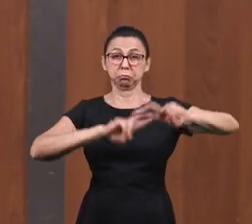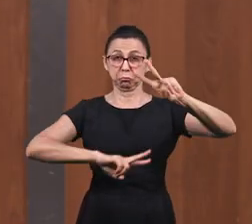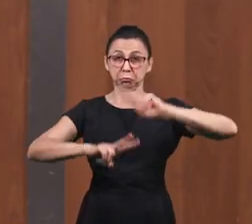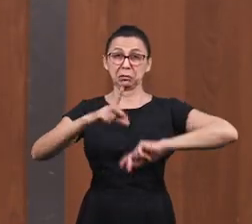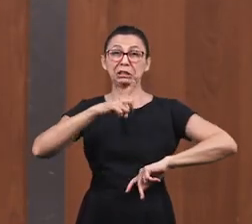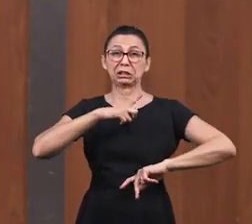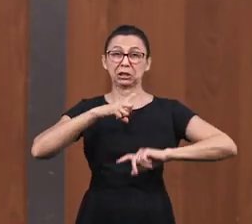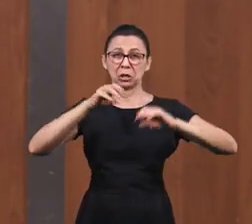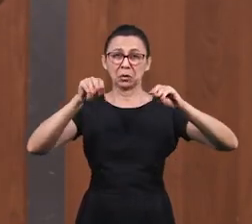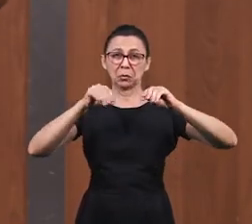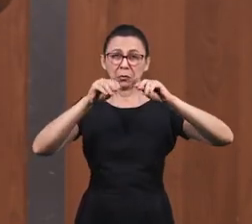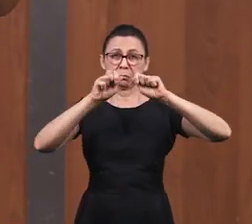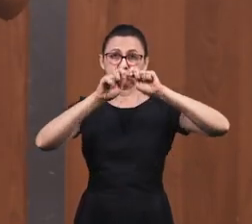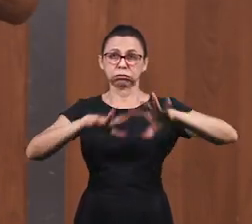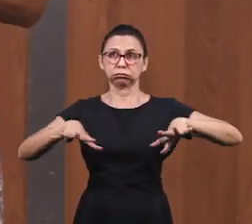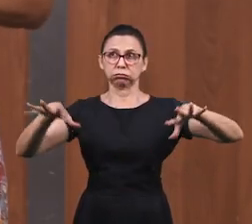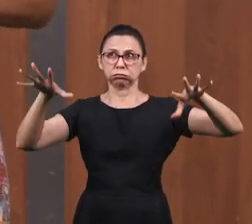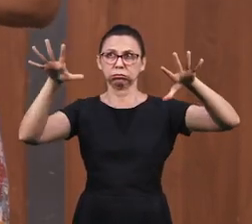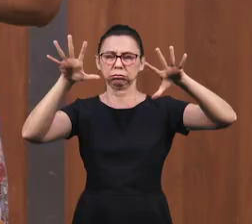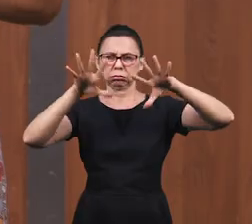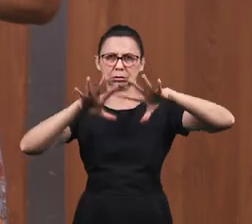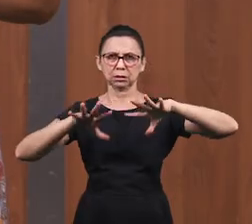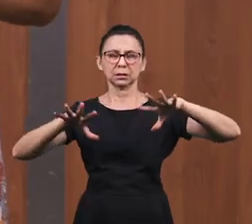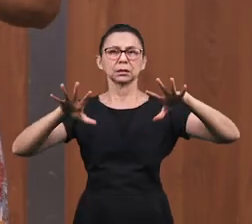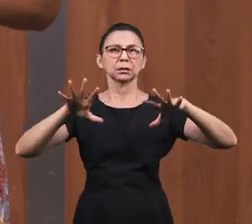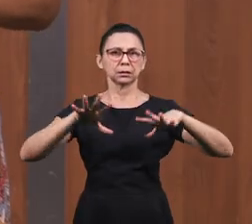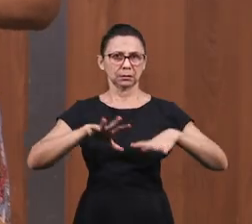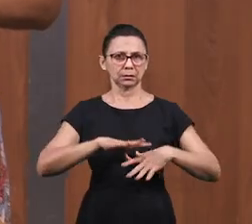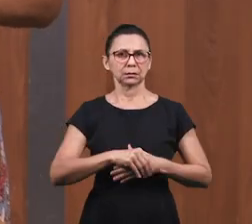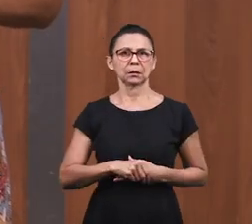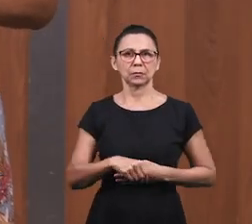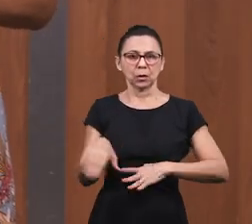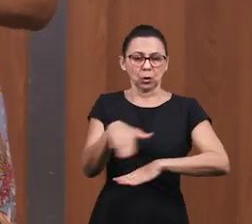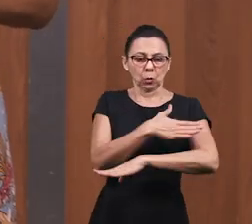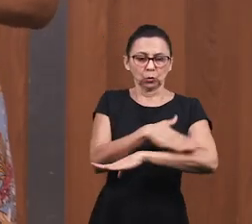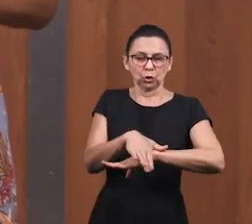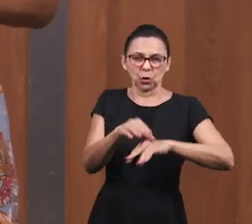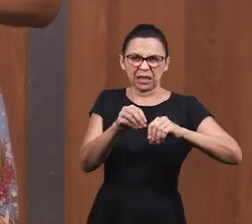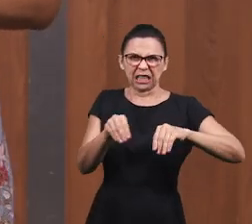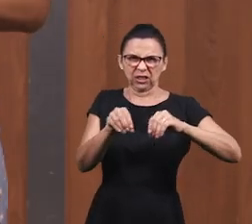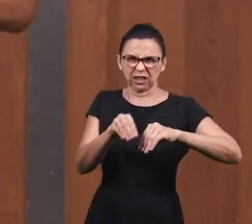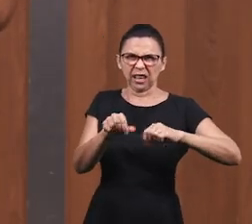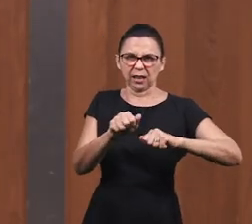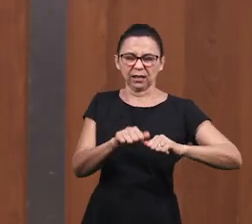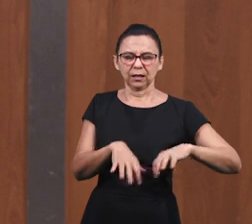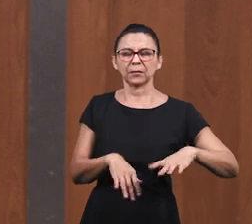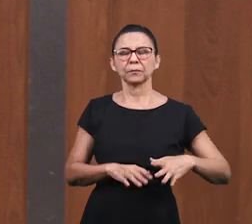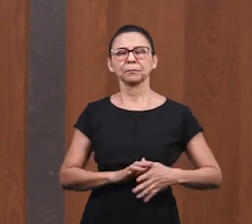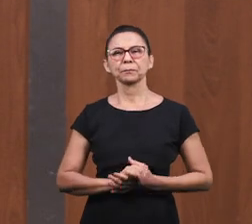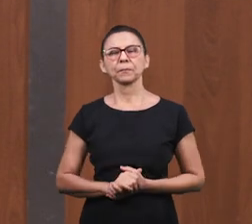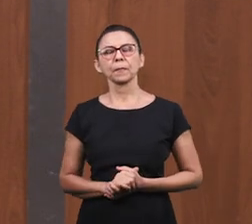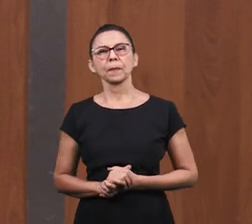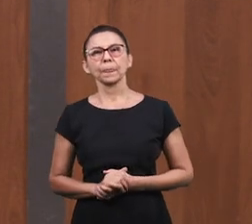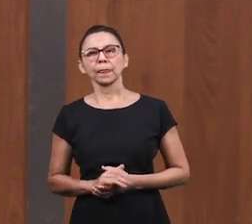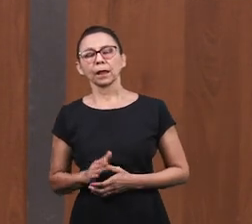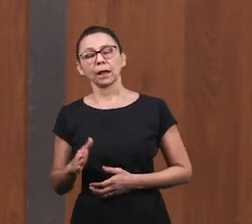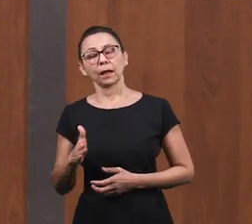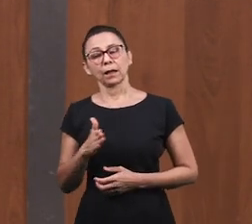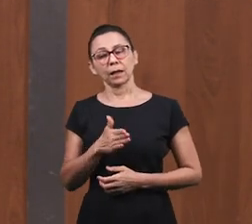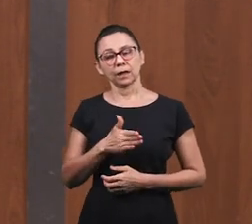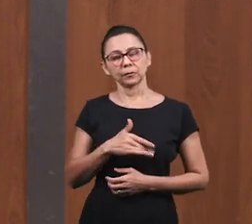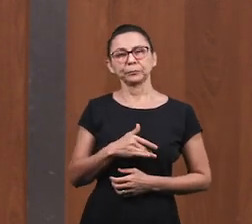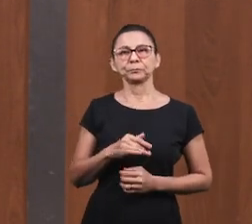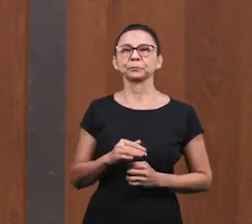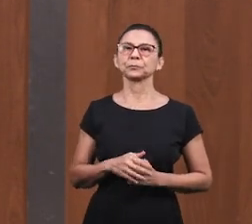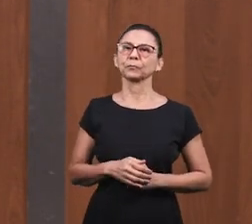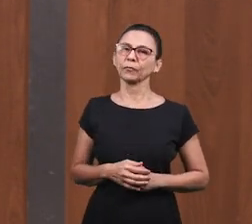muita poeira. Então, olhem bem o que Jesus falou para Simão. Simão,